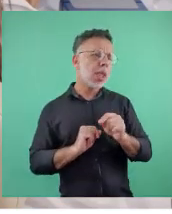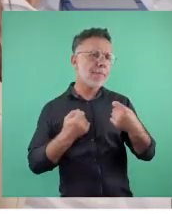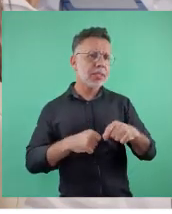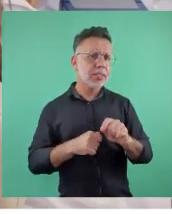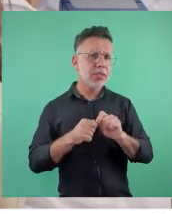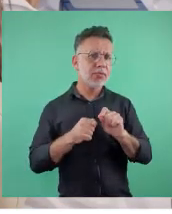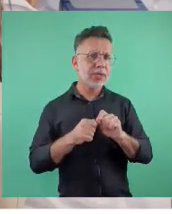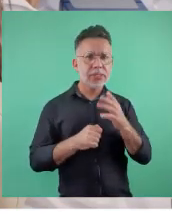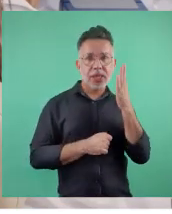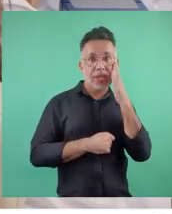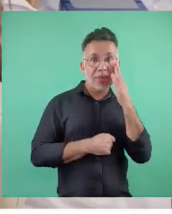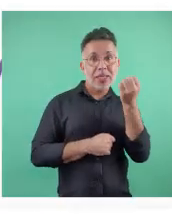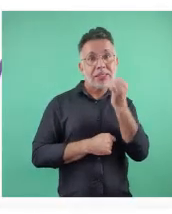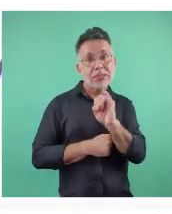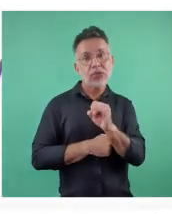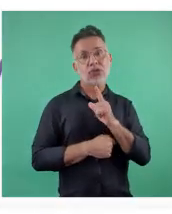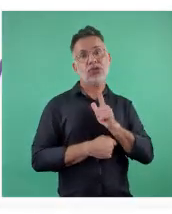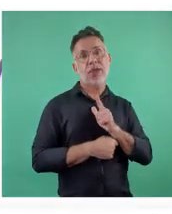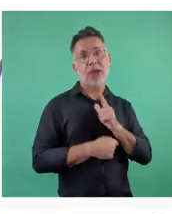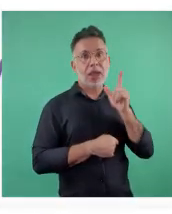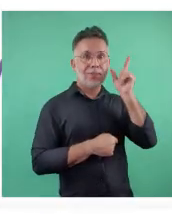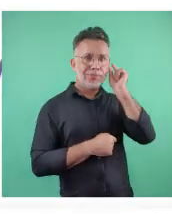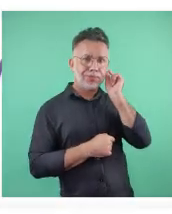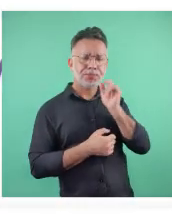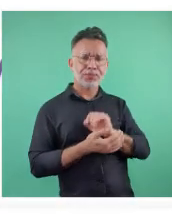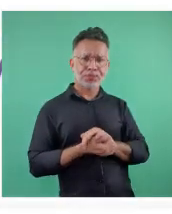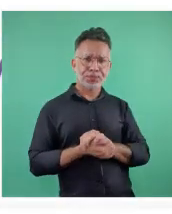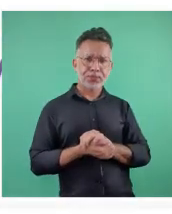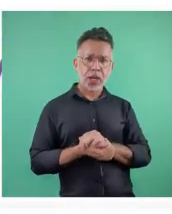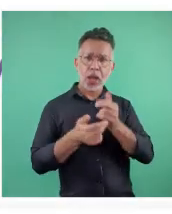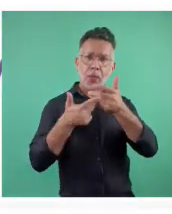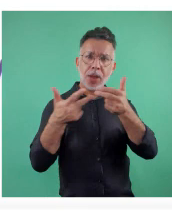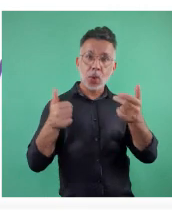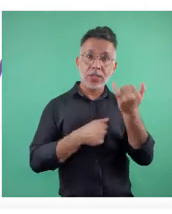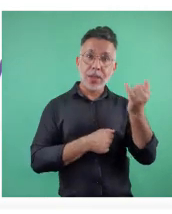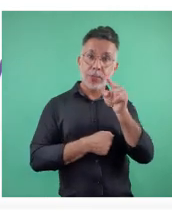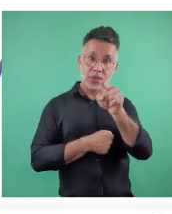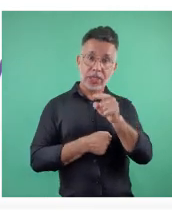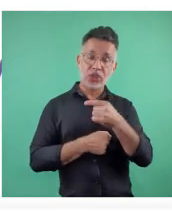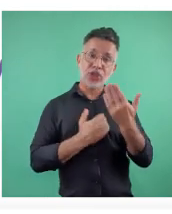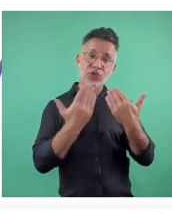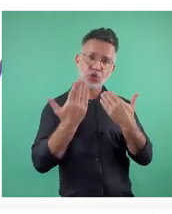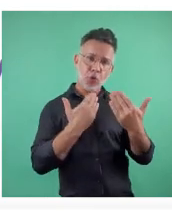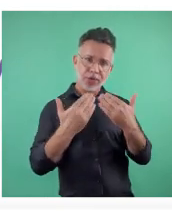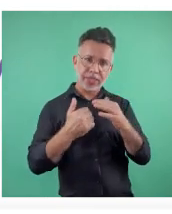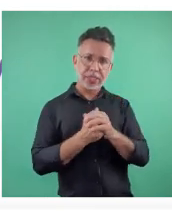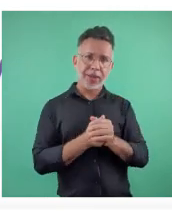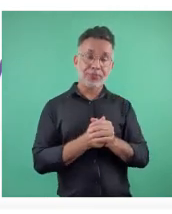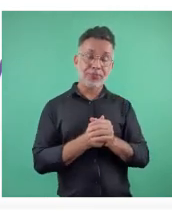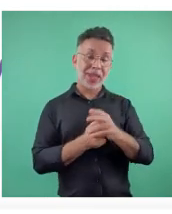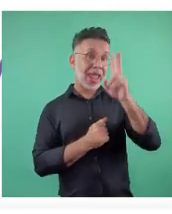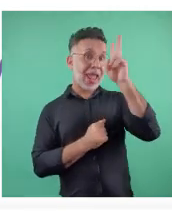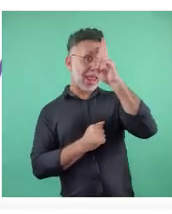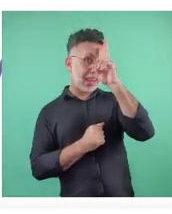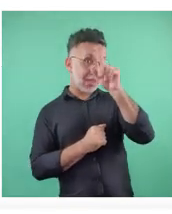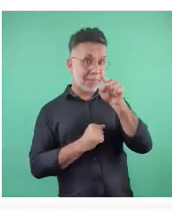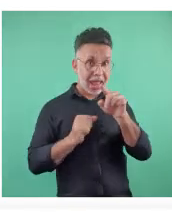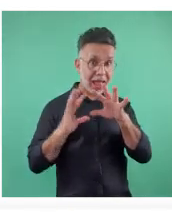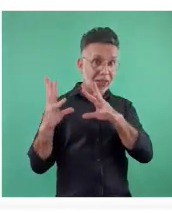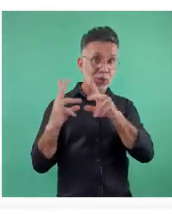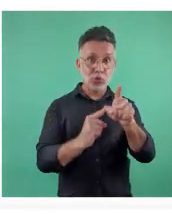da sua audição, os cuidados audiológicos. E o que eu preciso saber e fazer se eu tiver uma perda